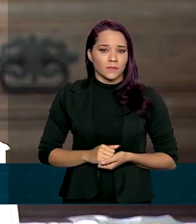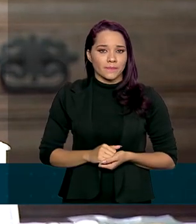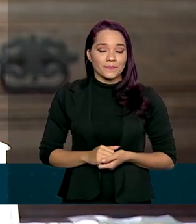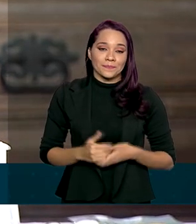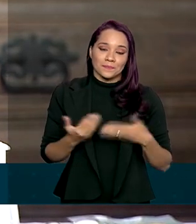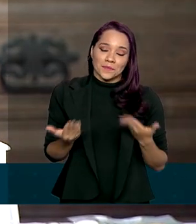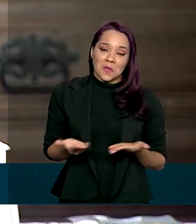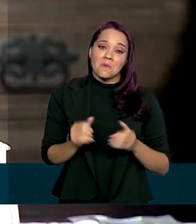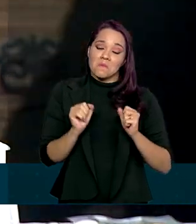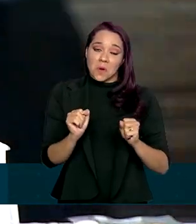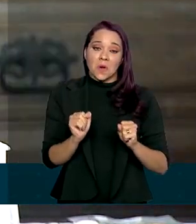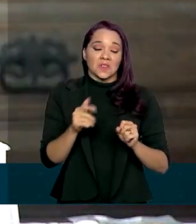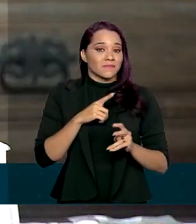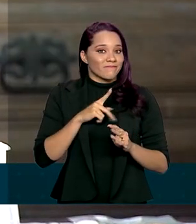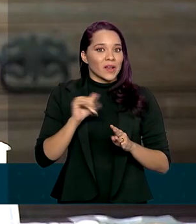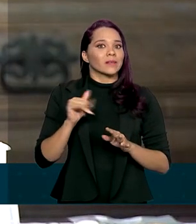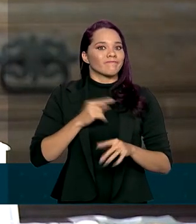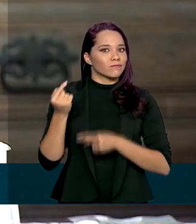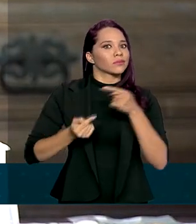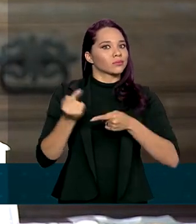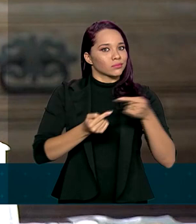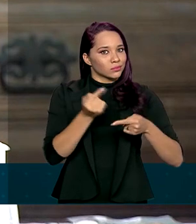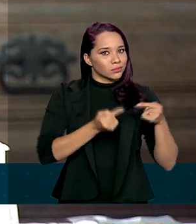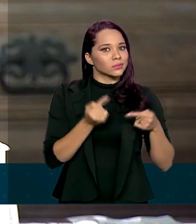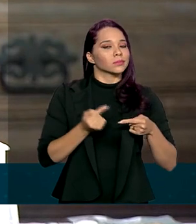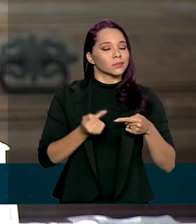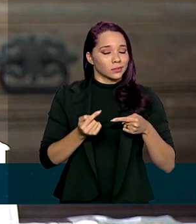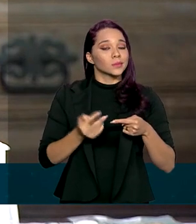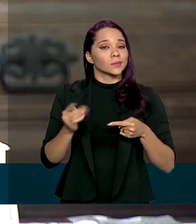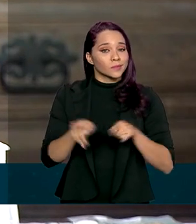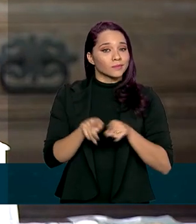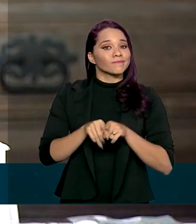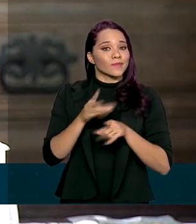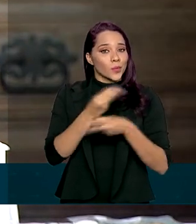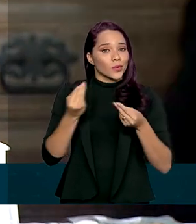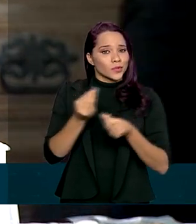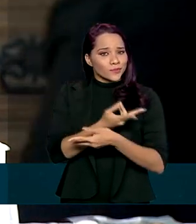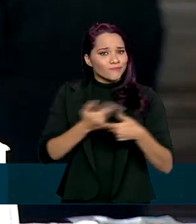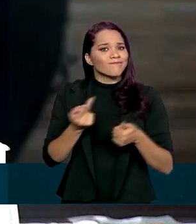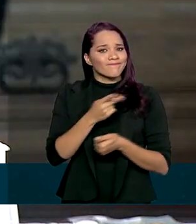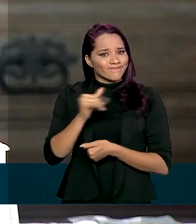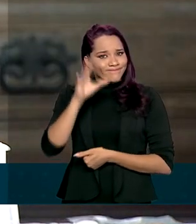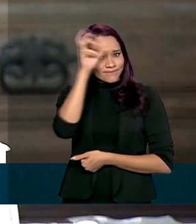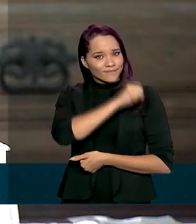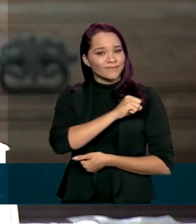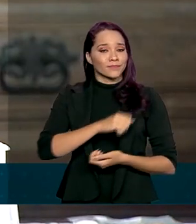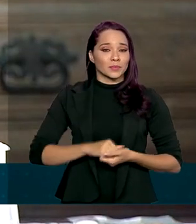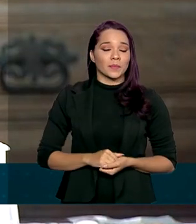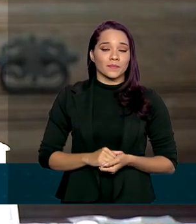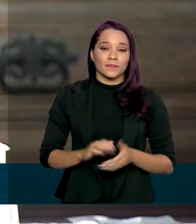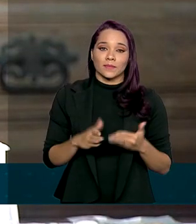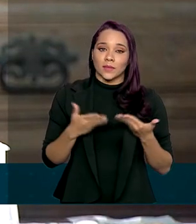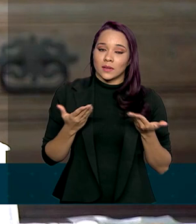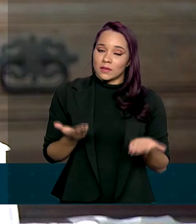Então, isso vai dar muito debate e muitas lições serão tomadas. Então,